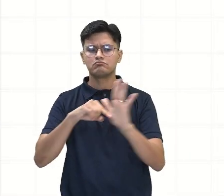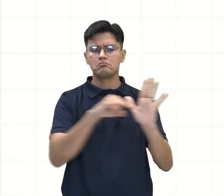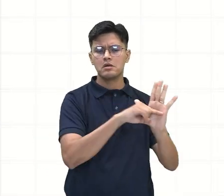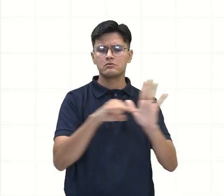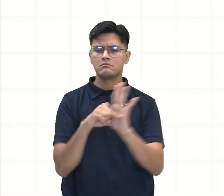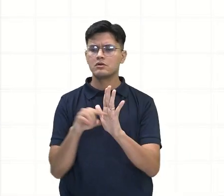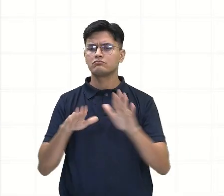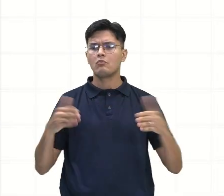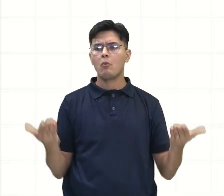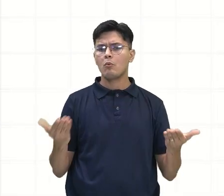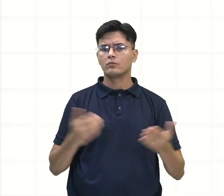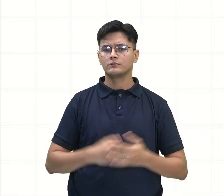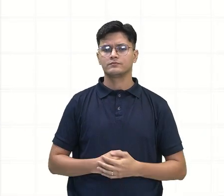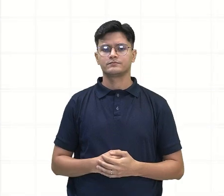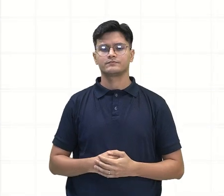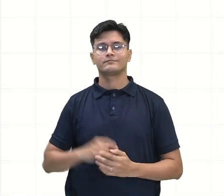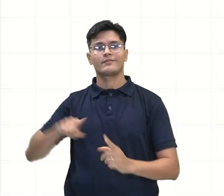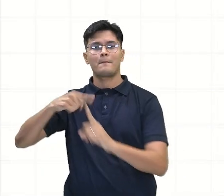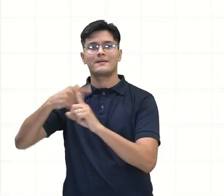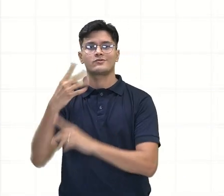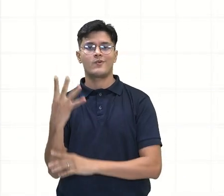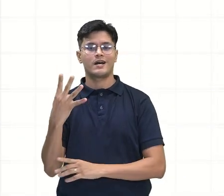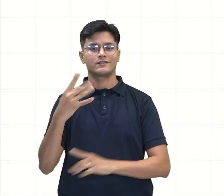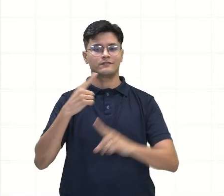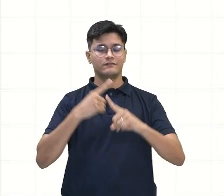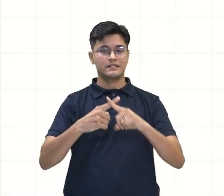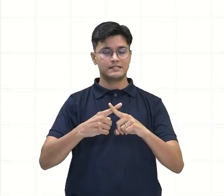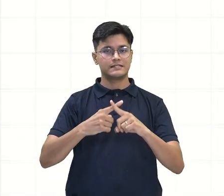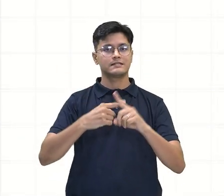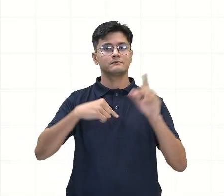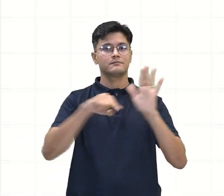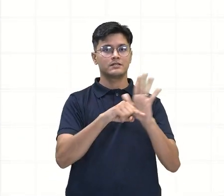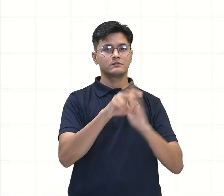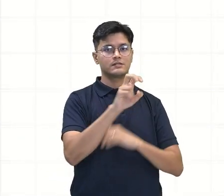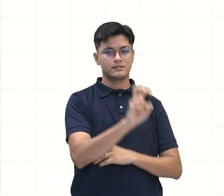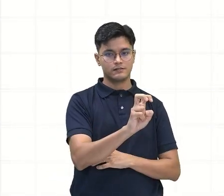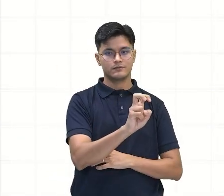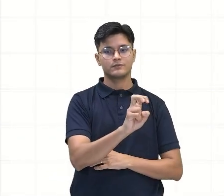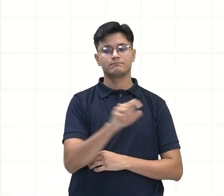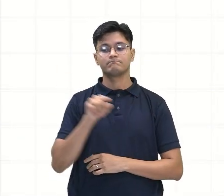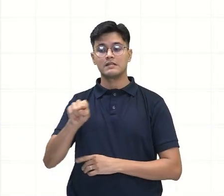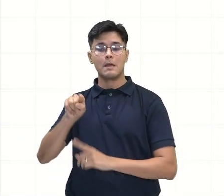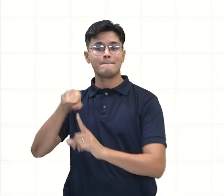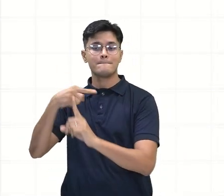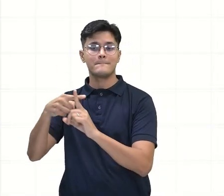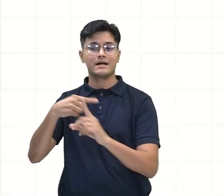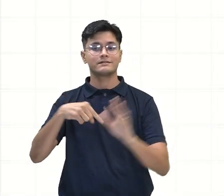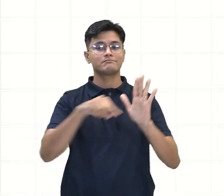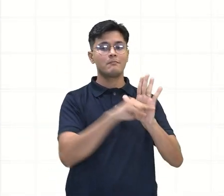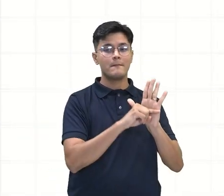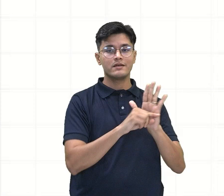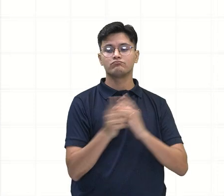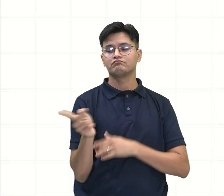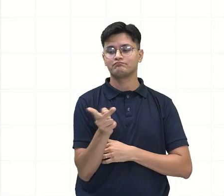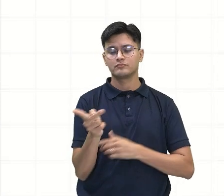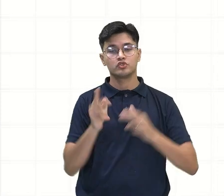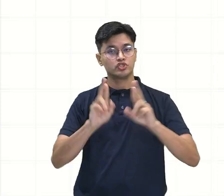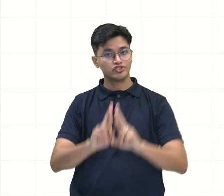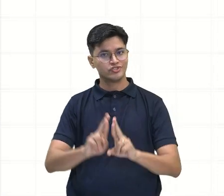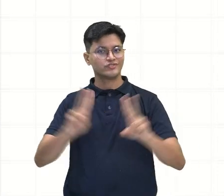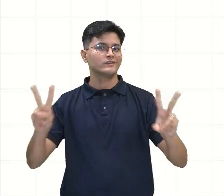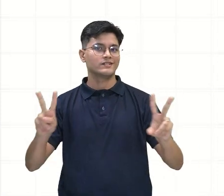20, porém, o sinal do 4 é positivo e o sinal do 5 é negativo. Assim como na